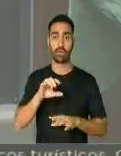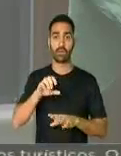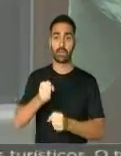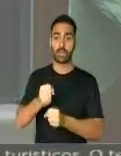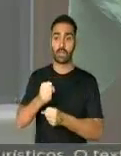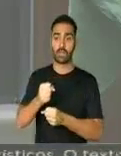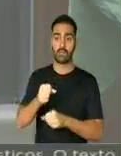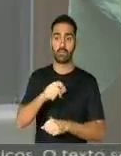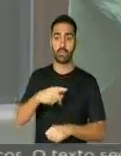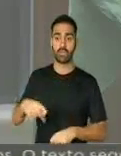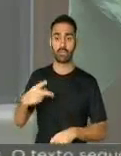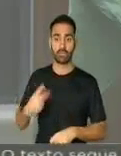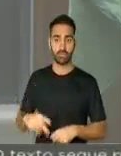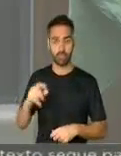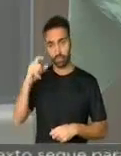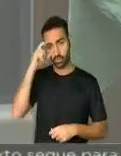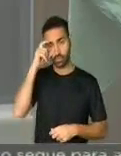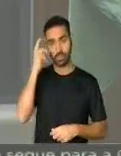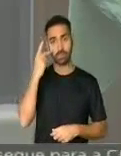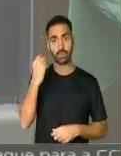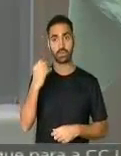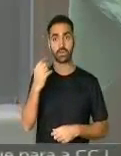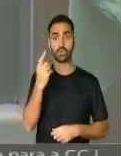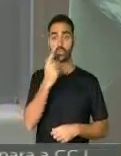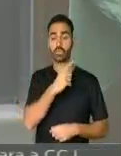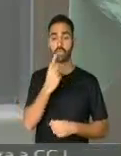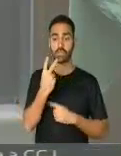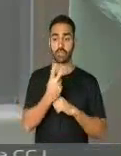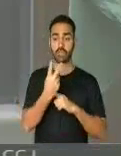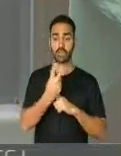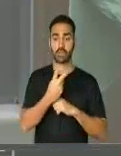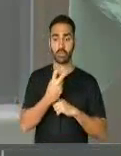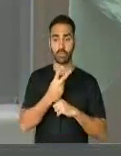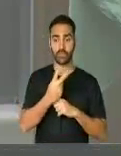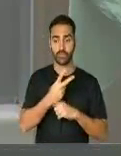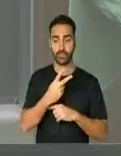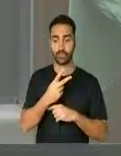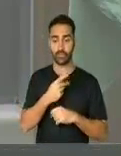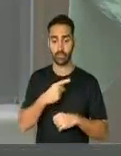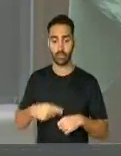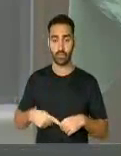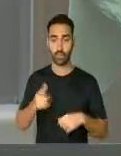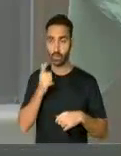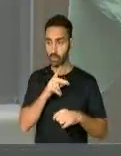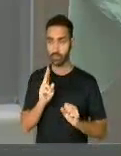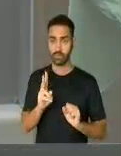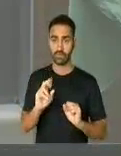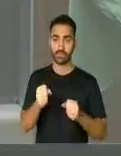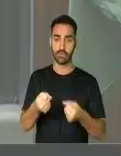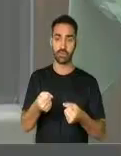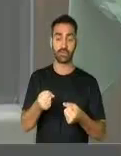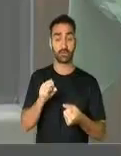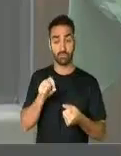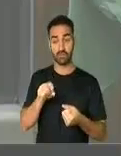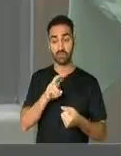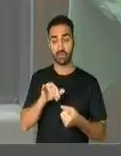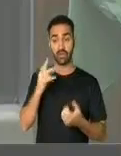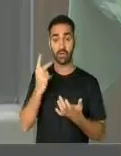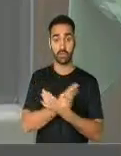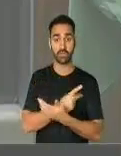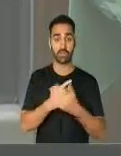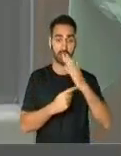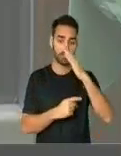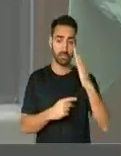presidência da câmara para poder se manter na presidência se defender e isso vai acontecendo enquanto o